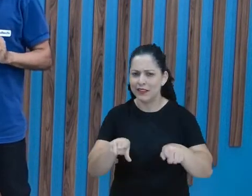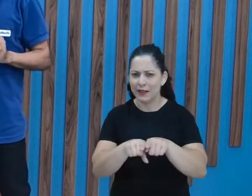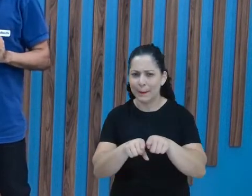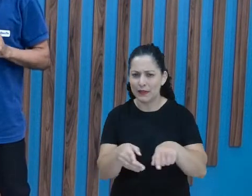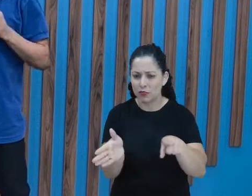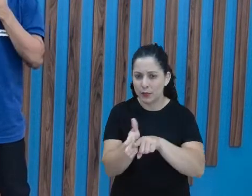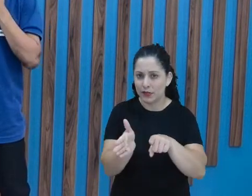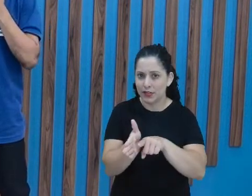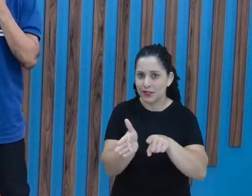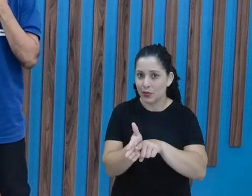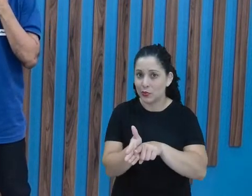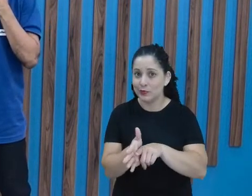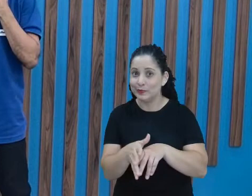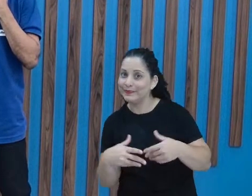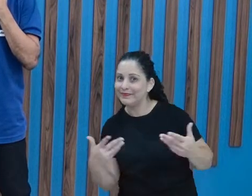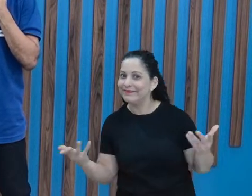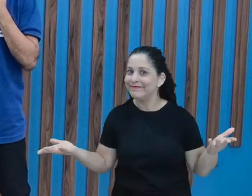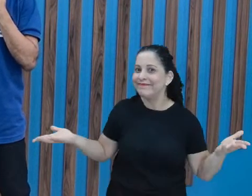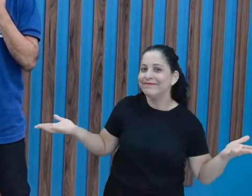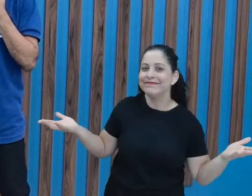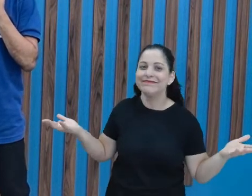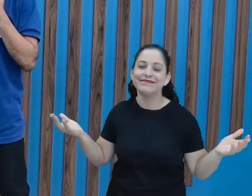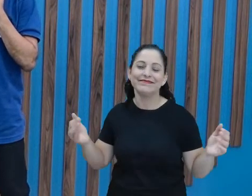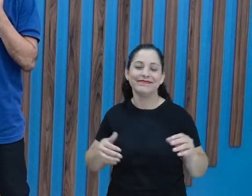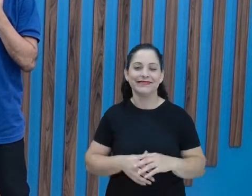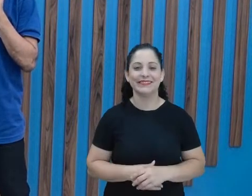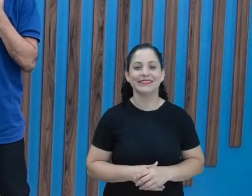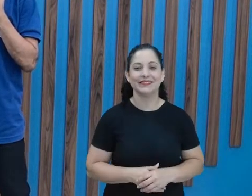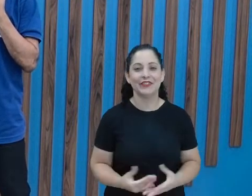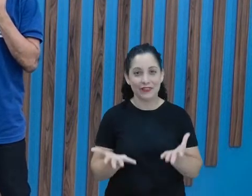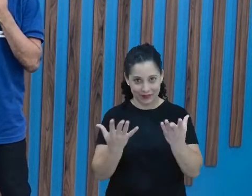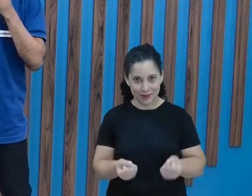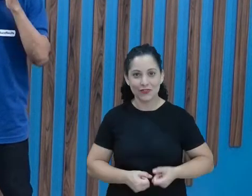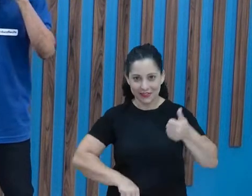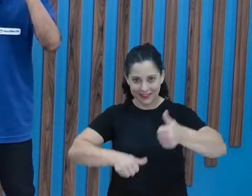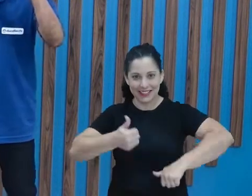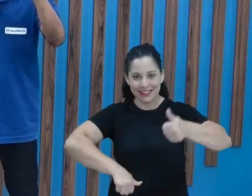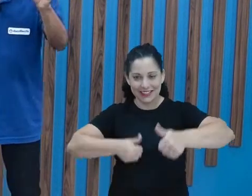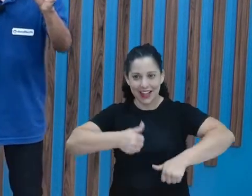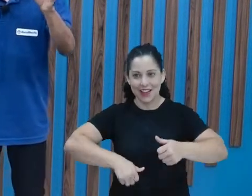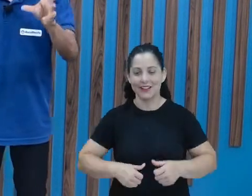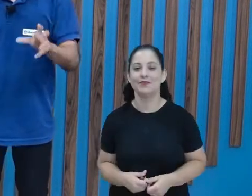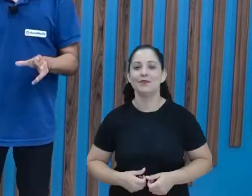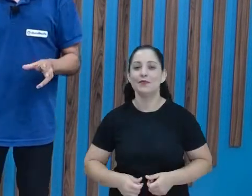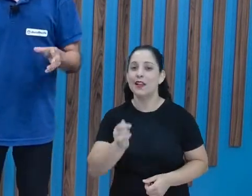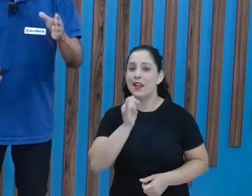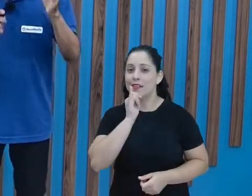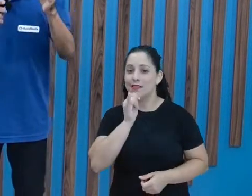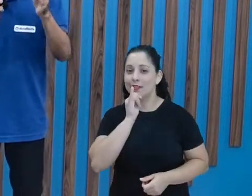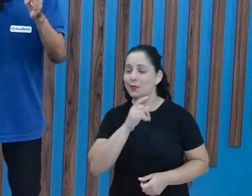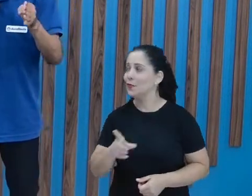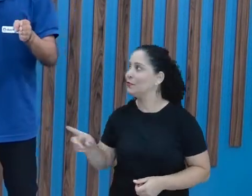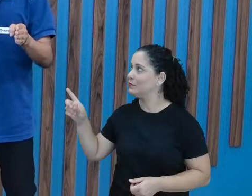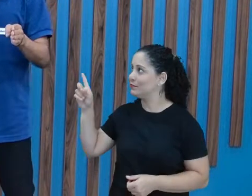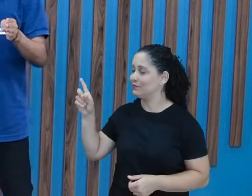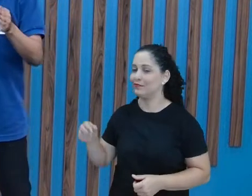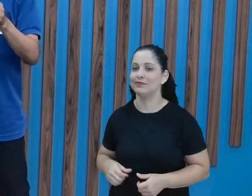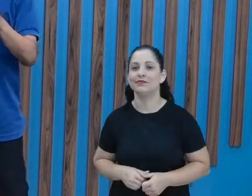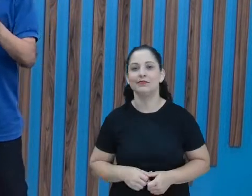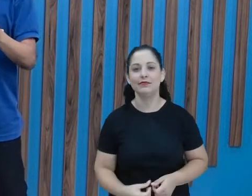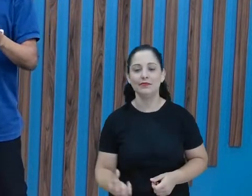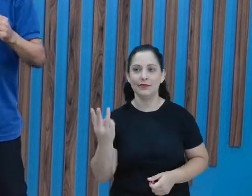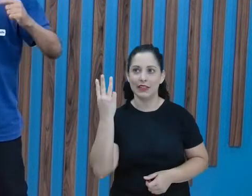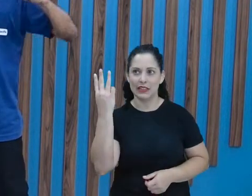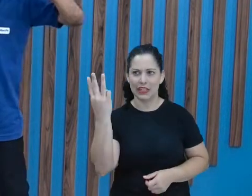subtração, hum, será? Bora analisar? Eu vou botar aí um exemplo, 3 quartos